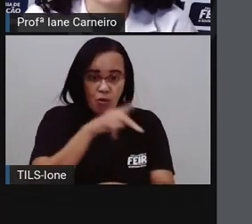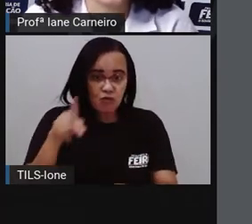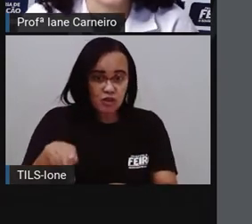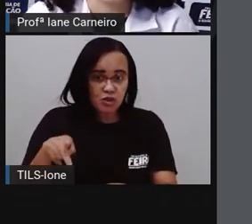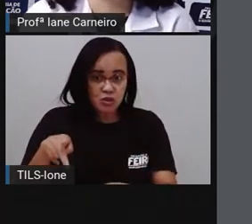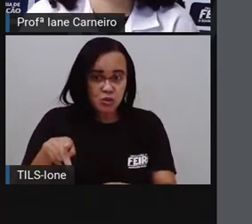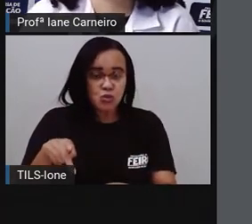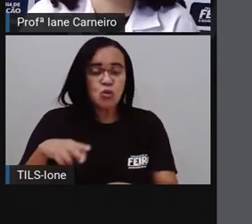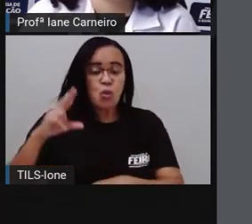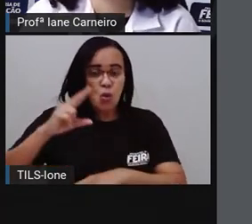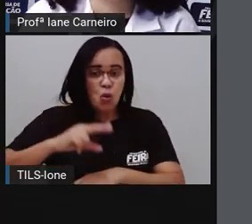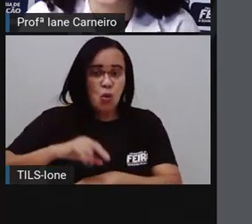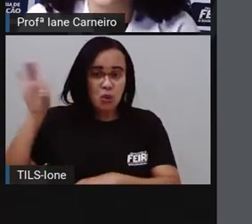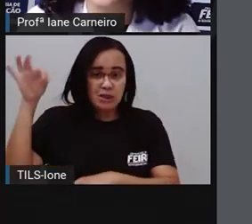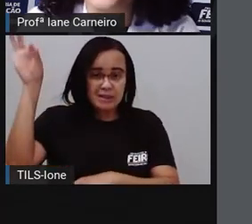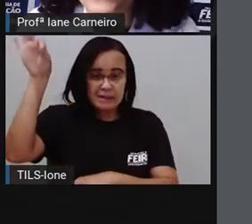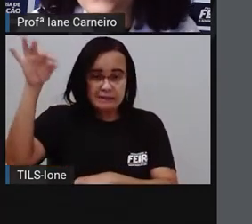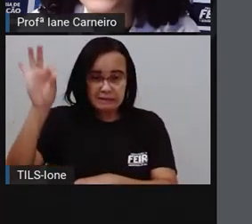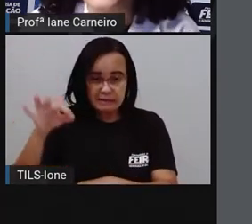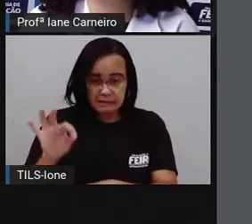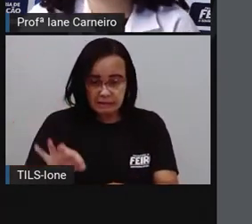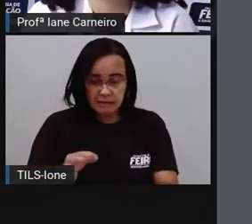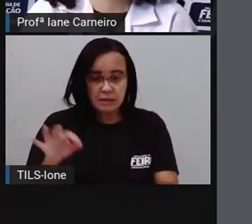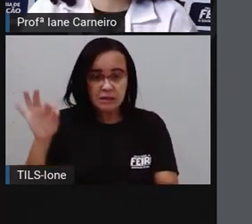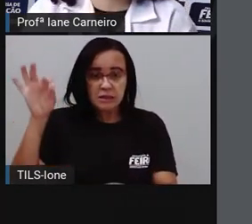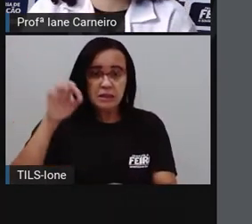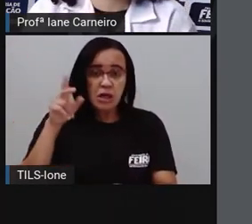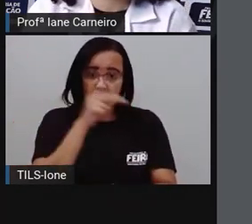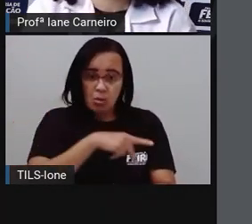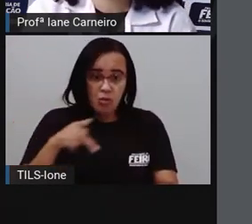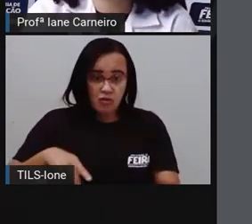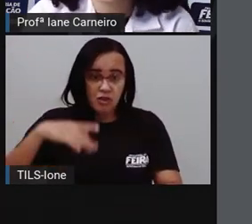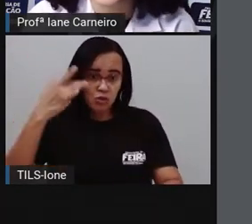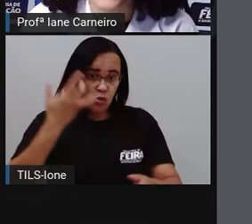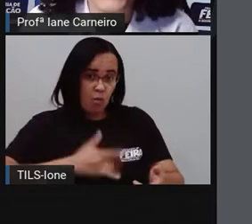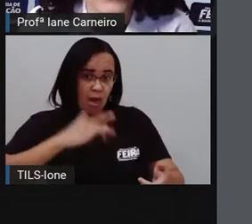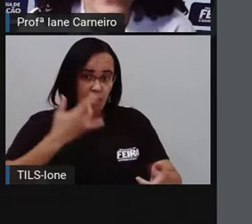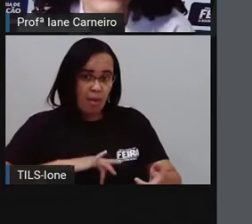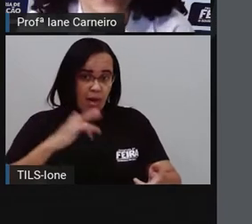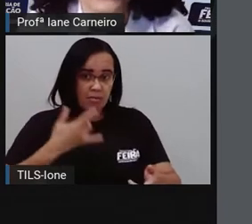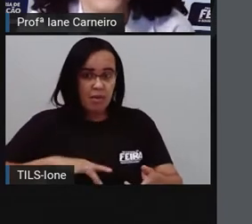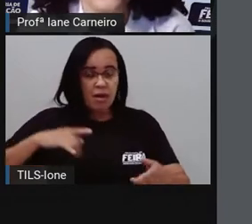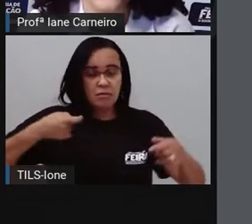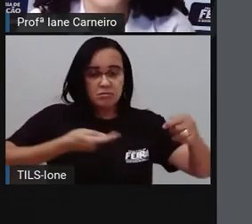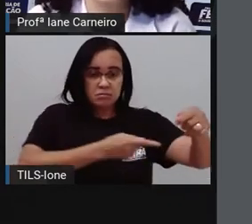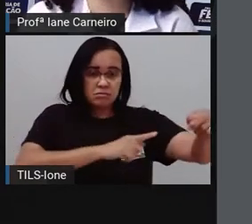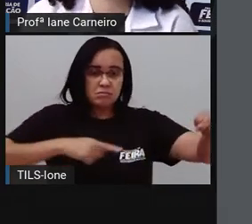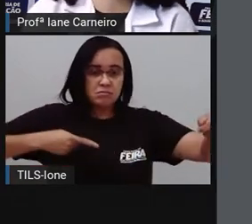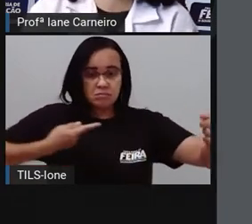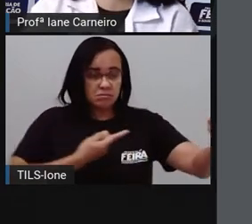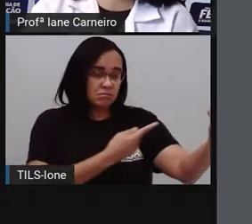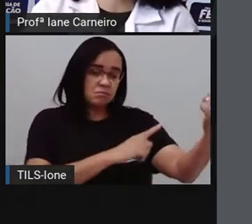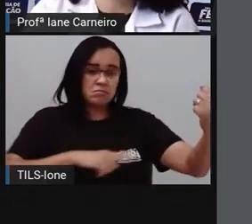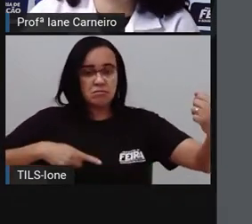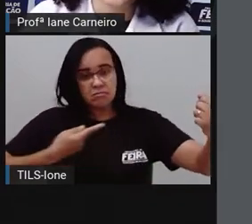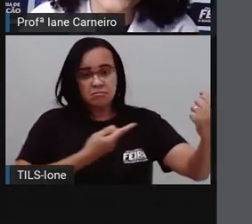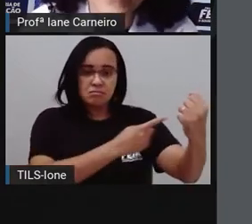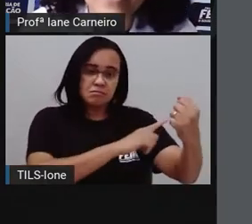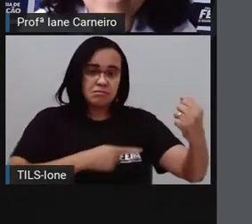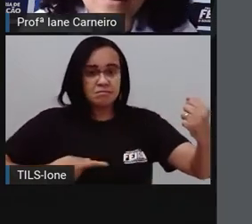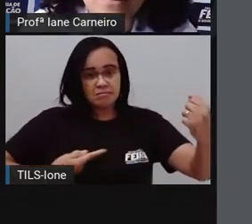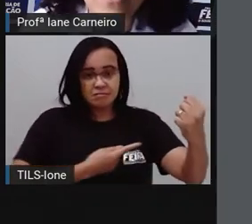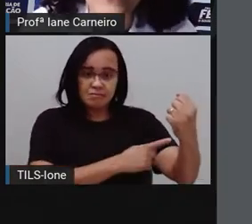professor Pernilongo toca violino na orquestra do Teatro Florestal. Bom dia